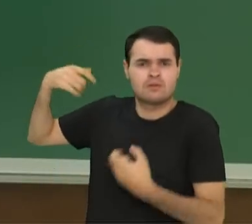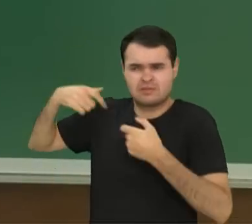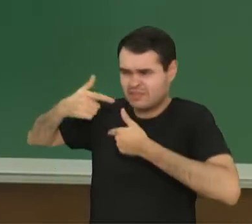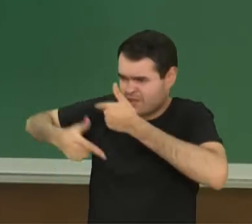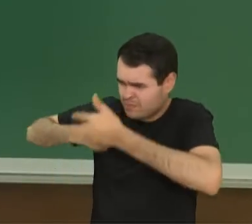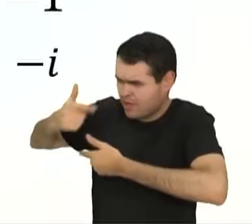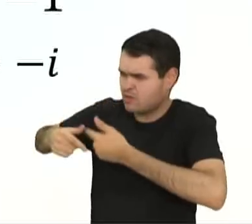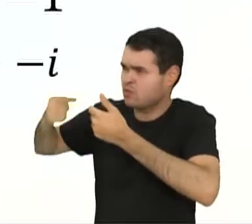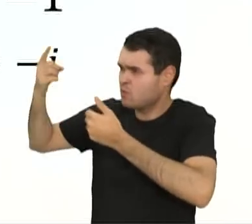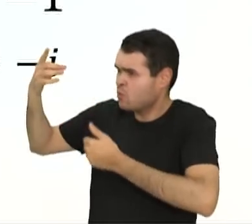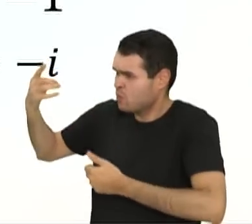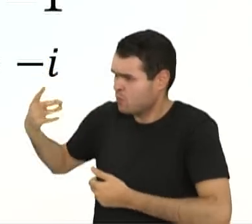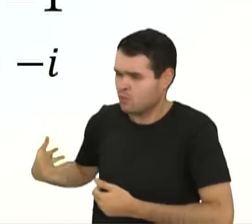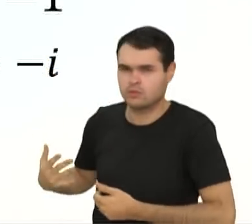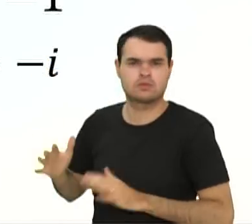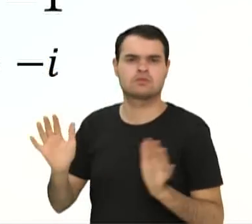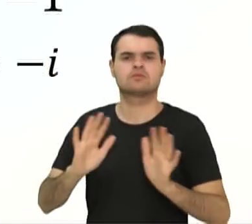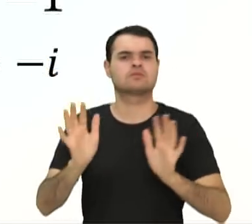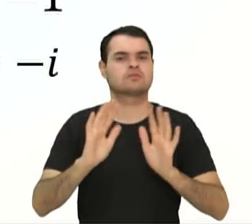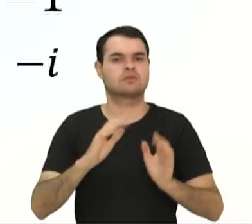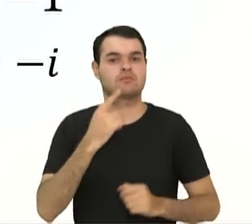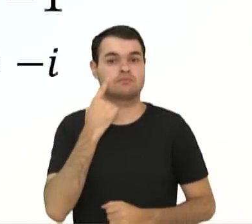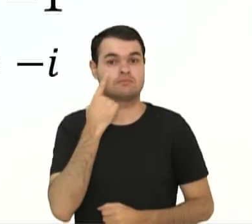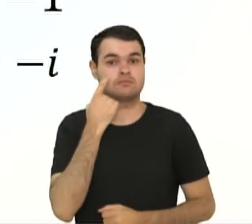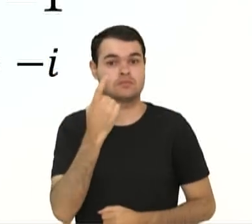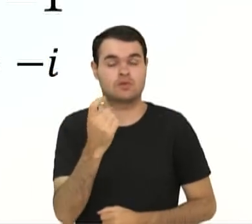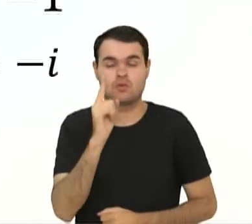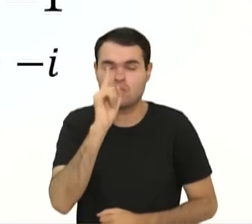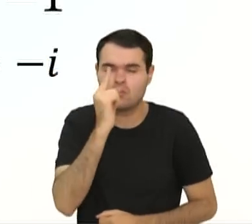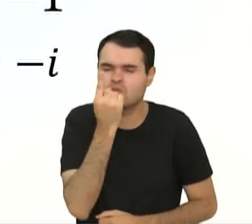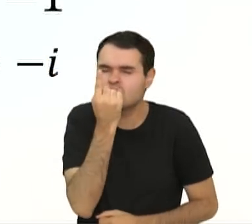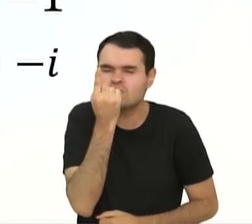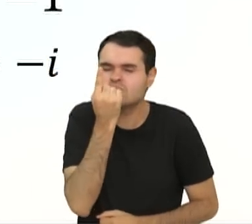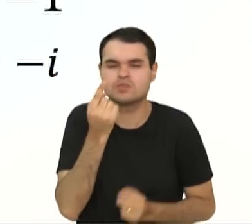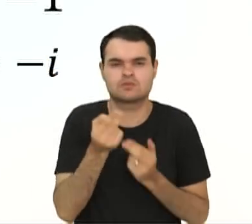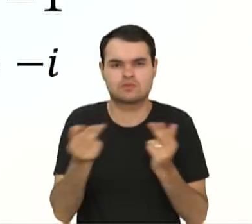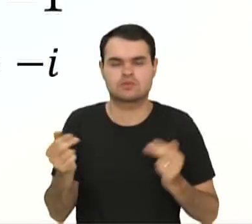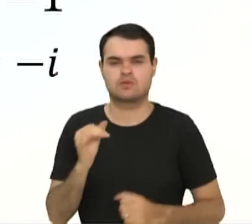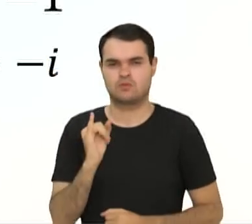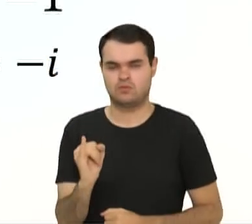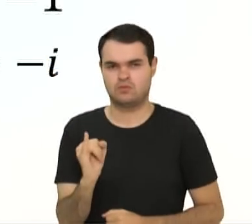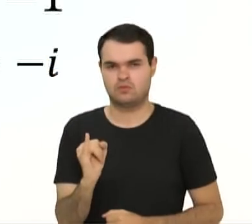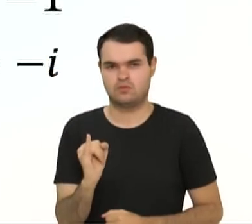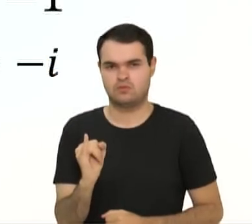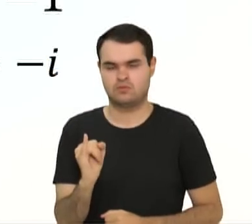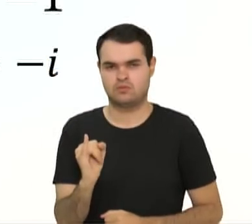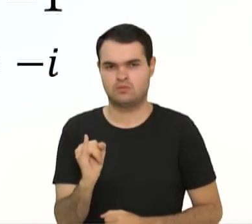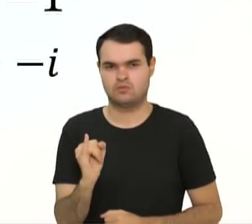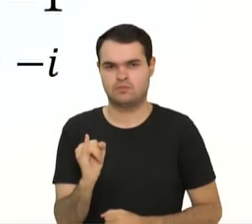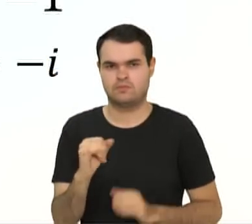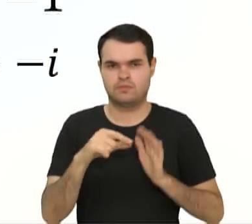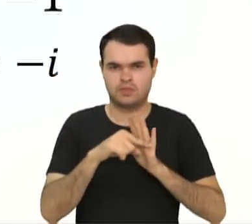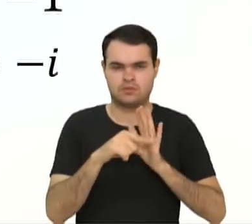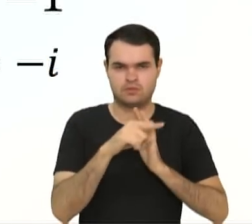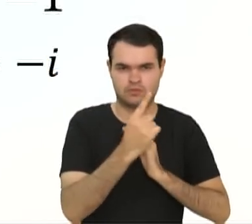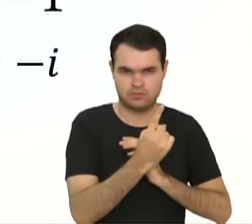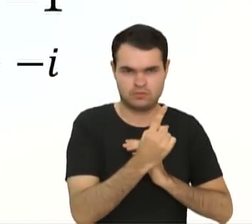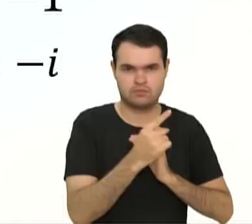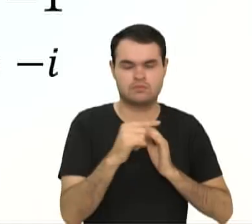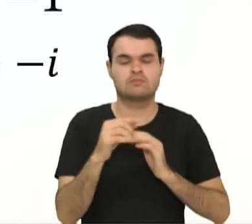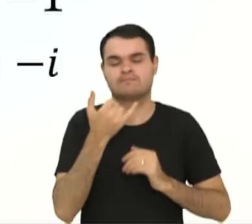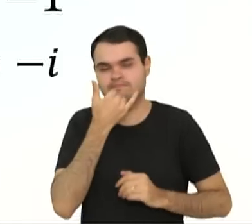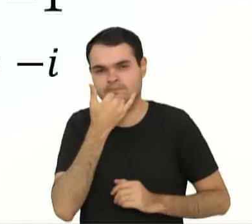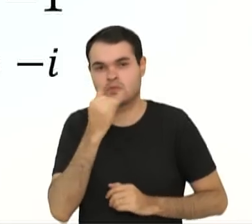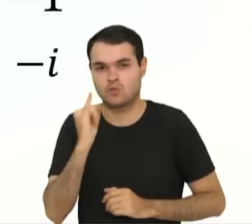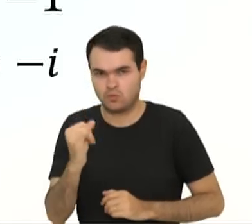que abrir assim. Não. Vamos dar uma olhadinha aqui, só uma coisa. 1i menos 1 menos 1. Opa,